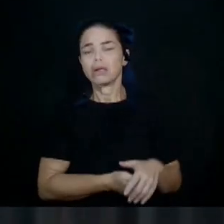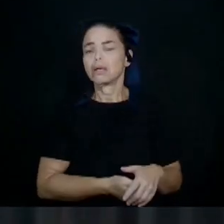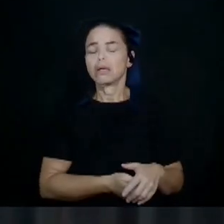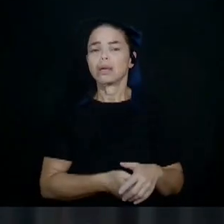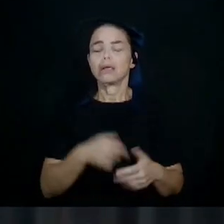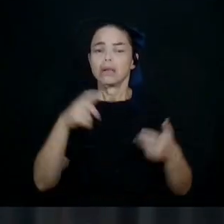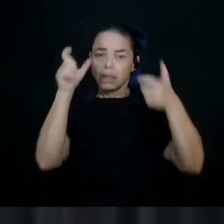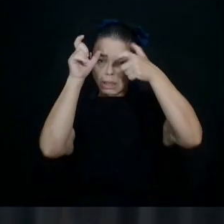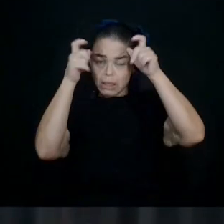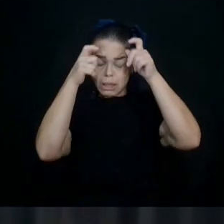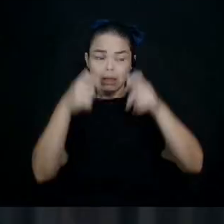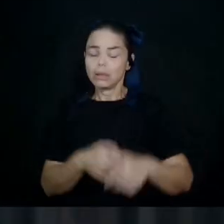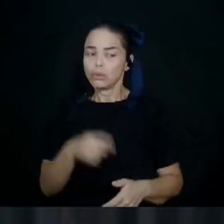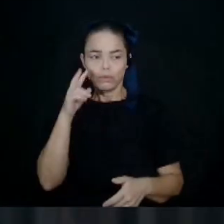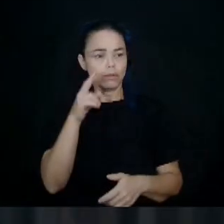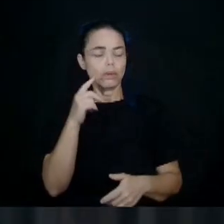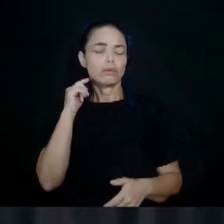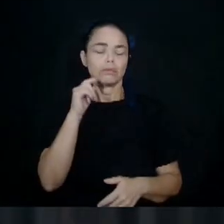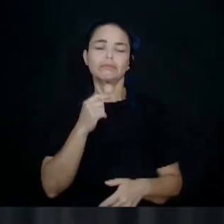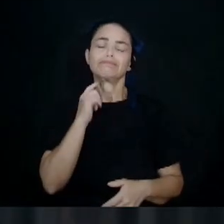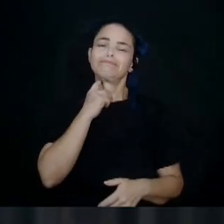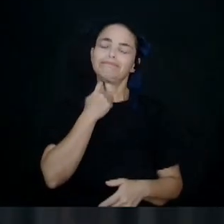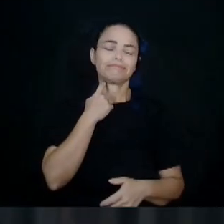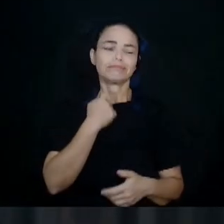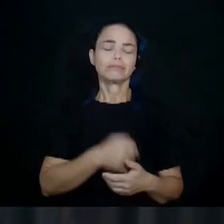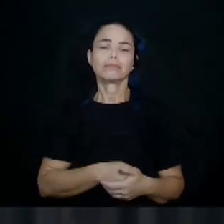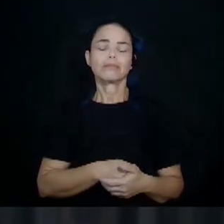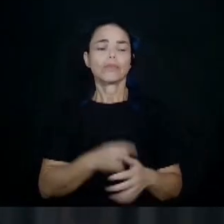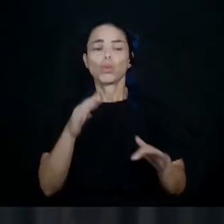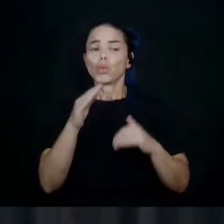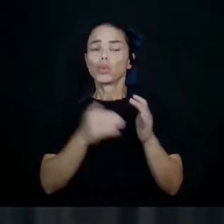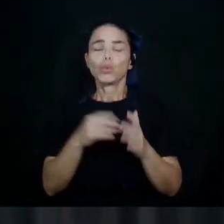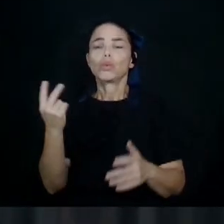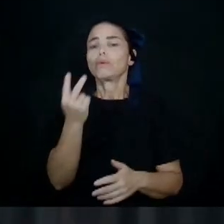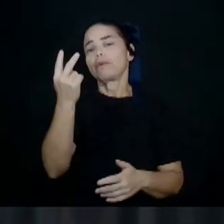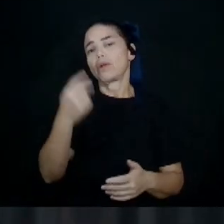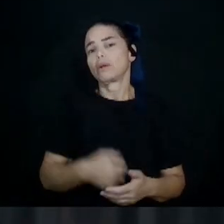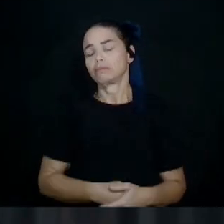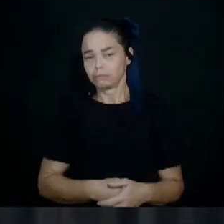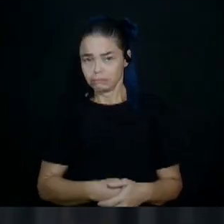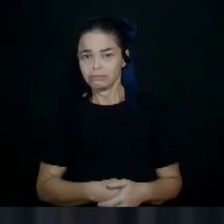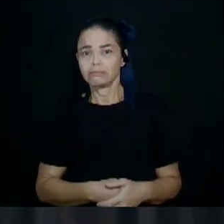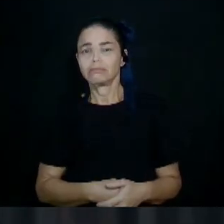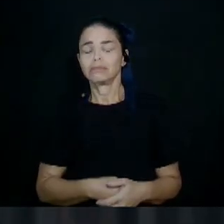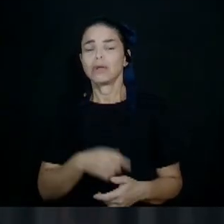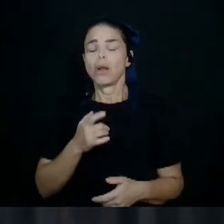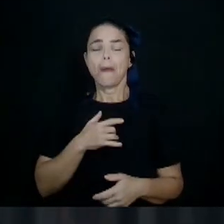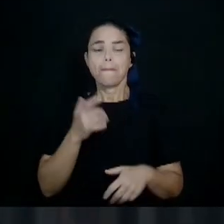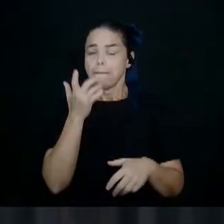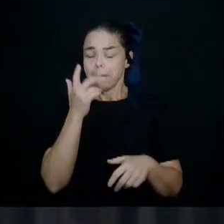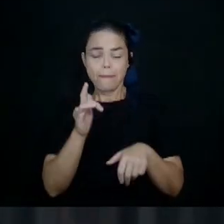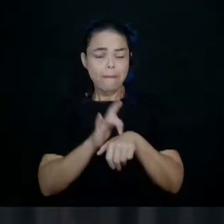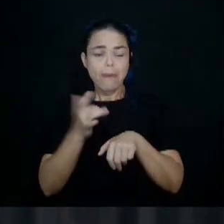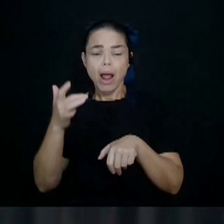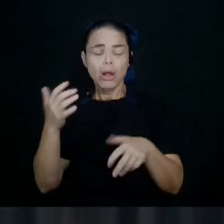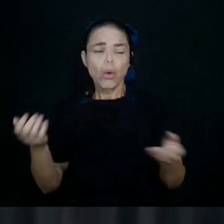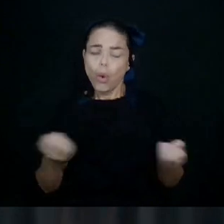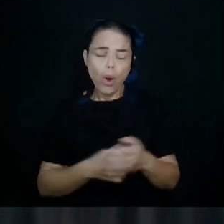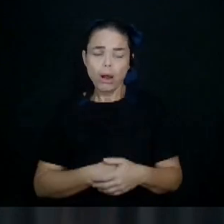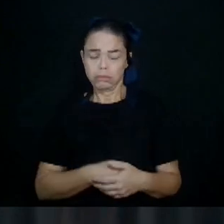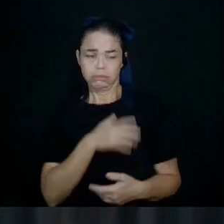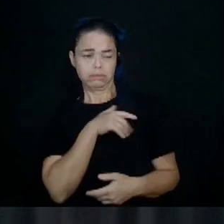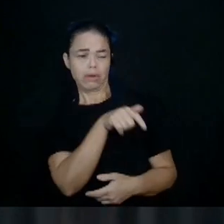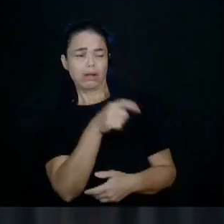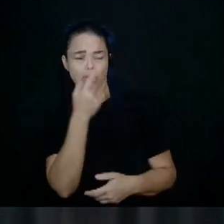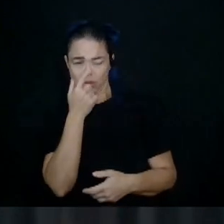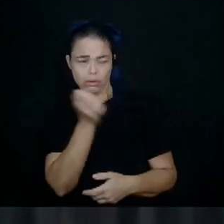bagunça. Porque tudo aquilo são itens de valor para ele. Olha isso. Né? São itens, são ouro. Então, como assim você está falando que isso aqui é